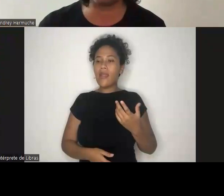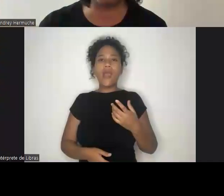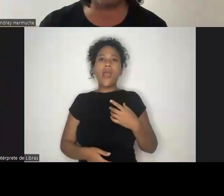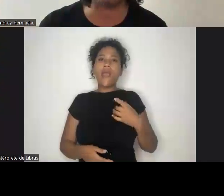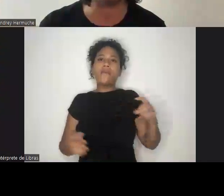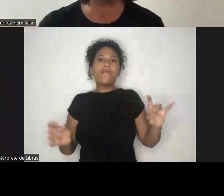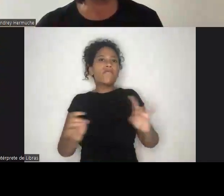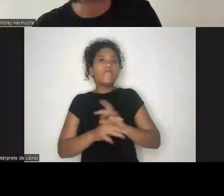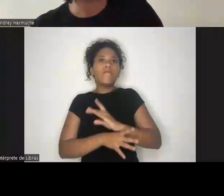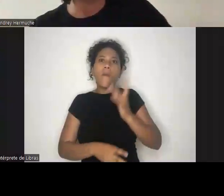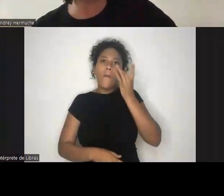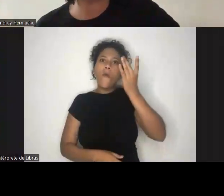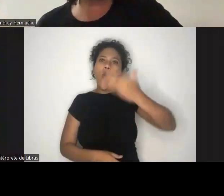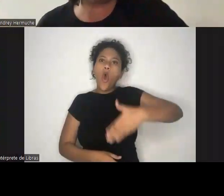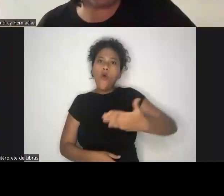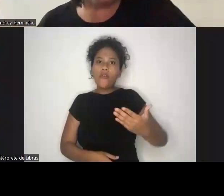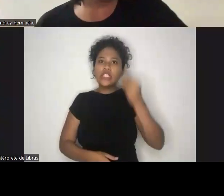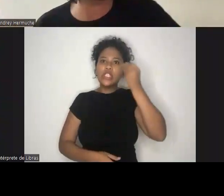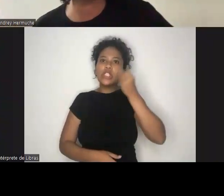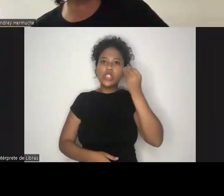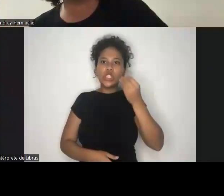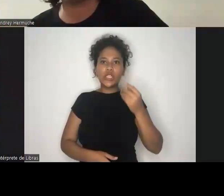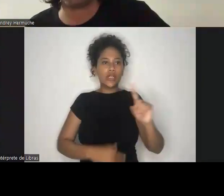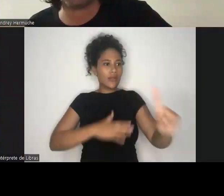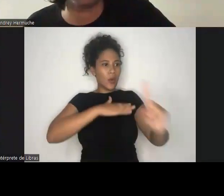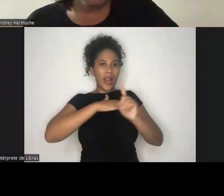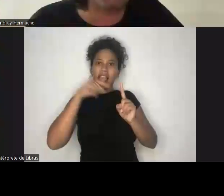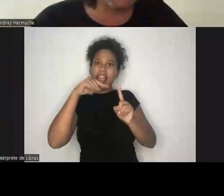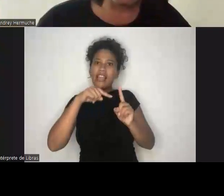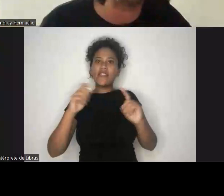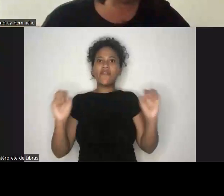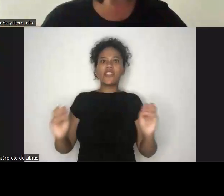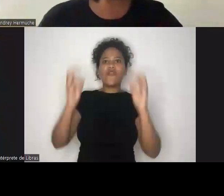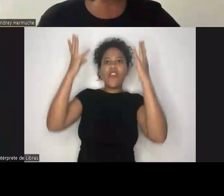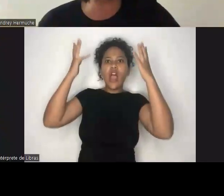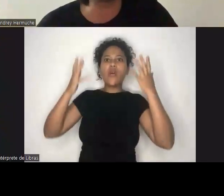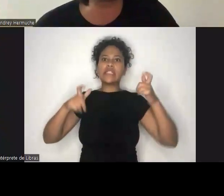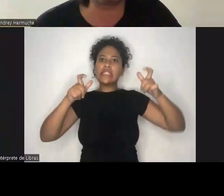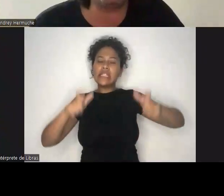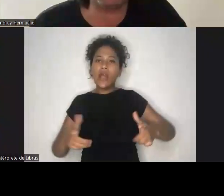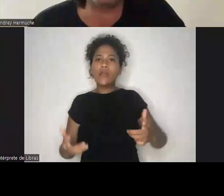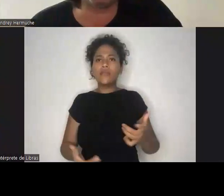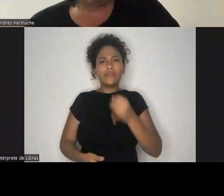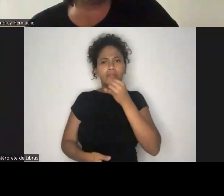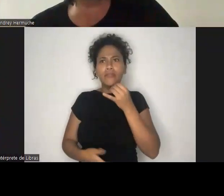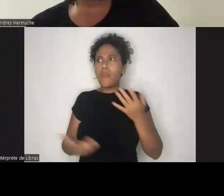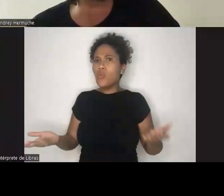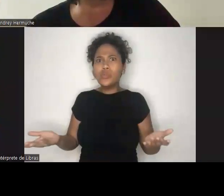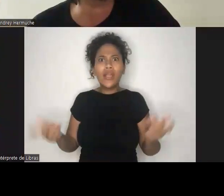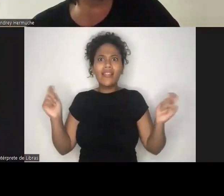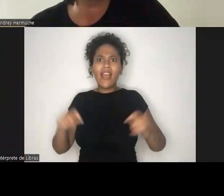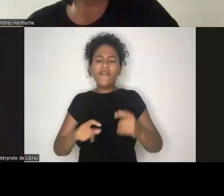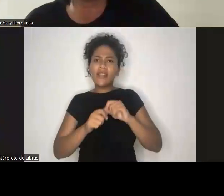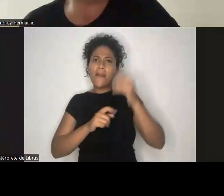experiência do cliente e com cenários com festivais então por exemplo Poxa eu poderia fazer uma palestra